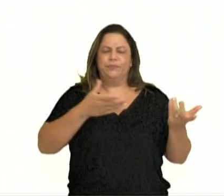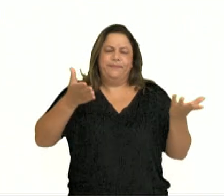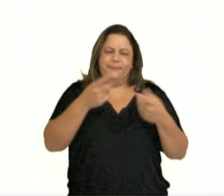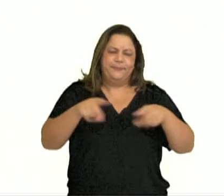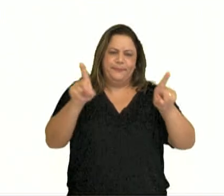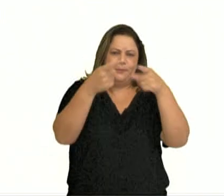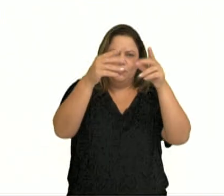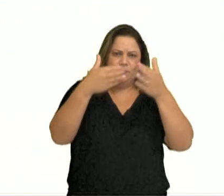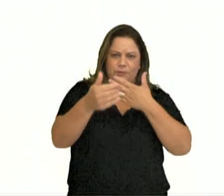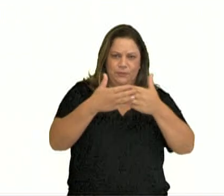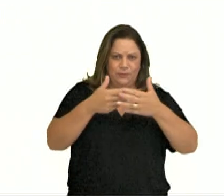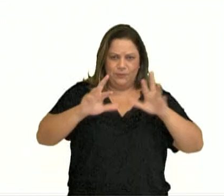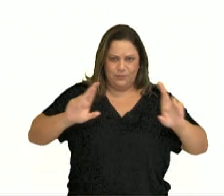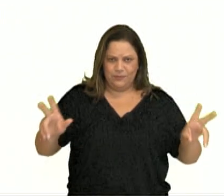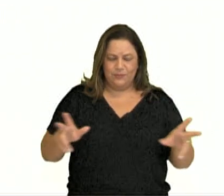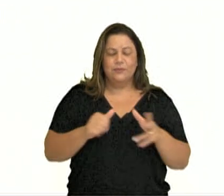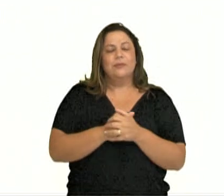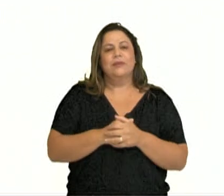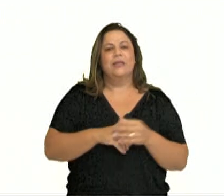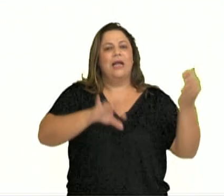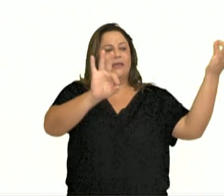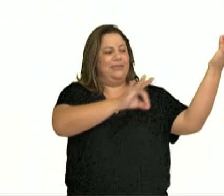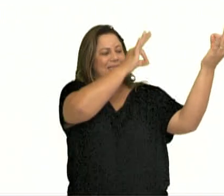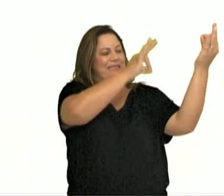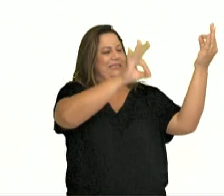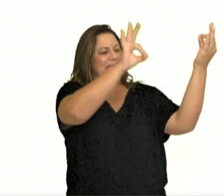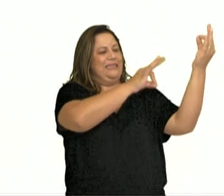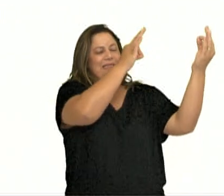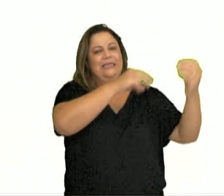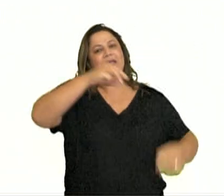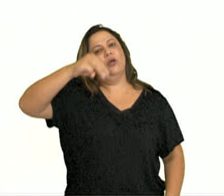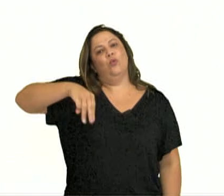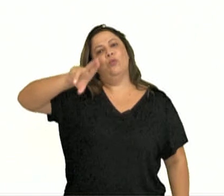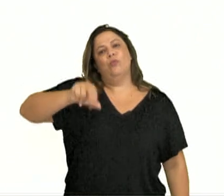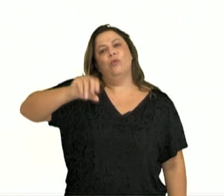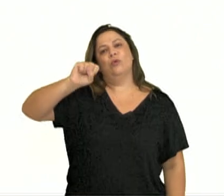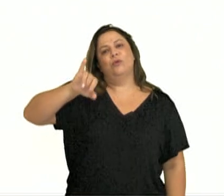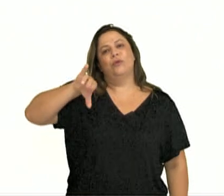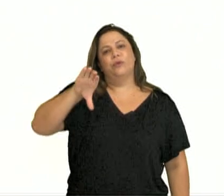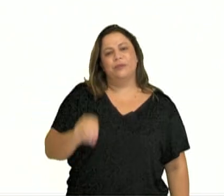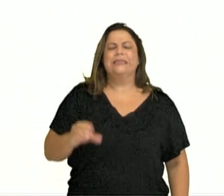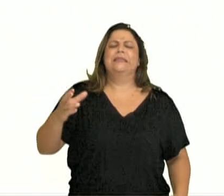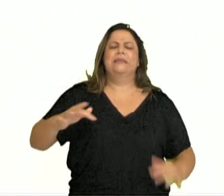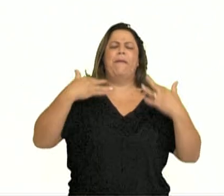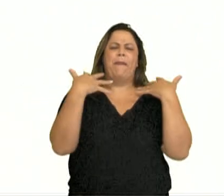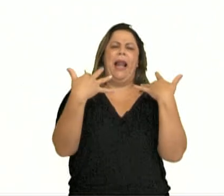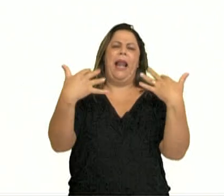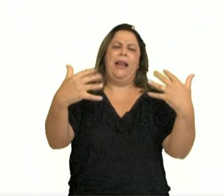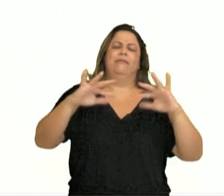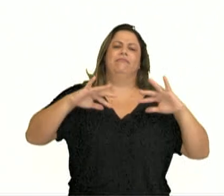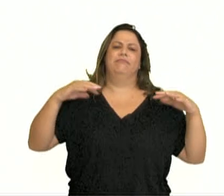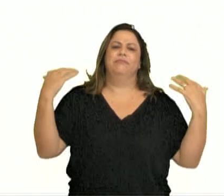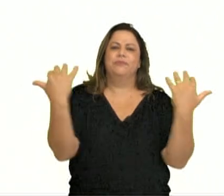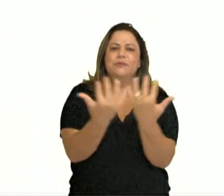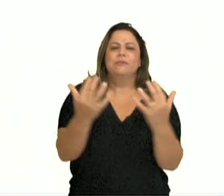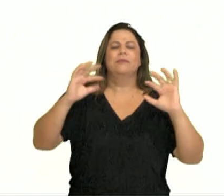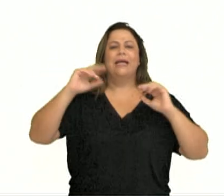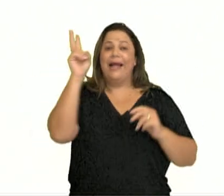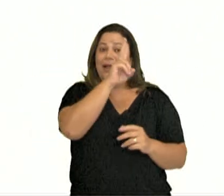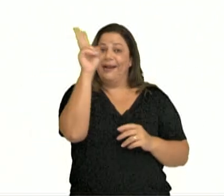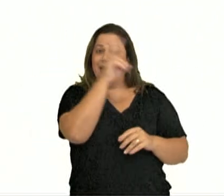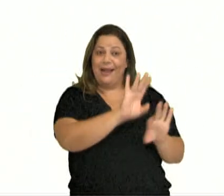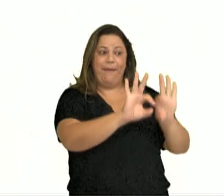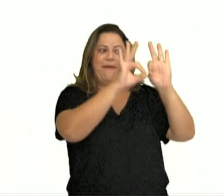toca para uma orquestra, ele sempre terá uma galera de músicos à sua volta. E ali, lembra das famílias, dos